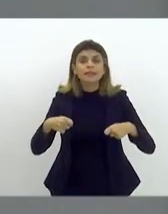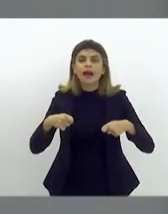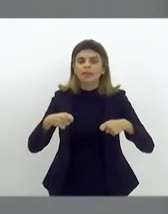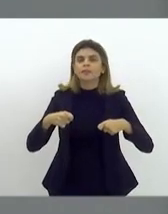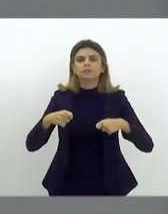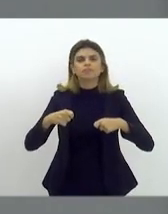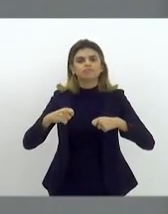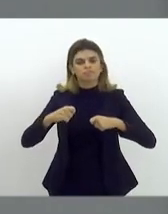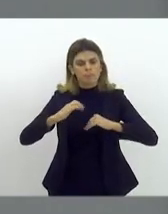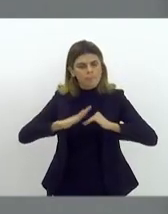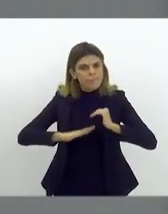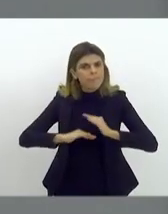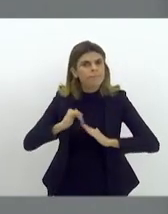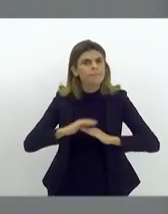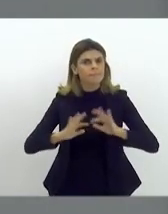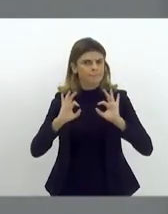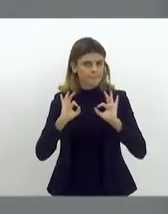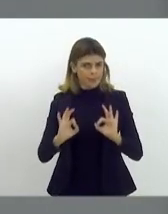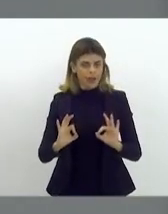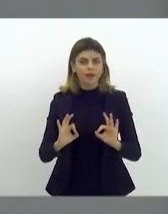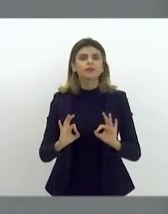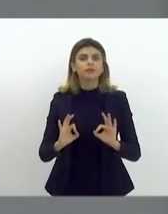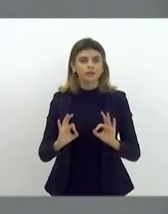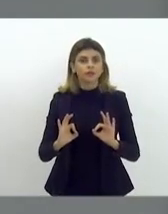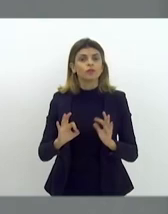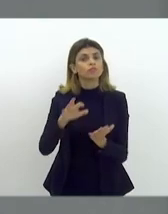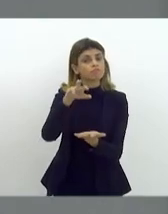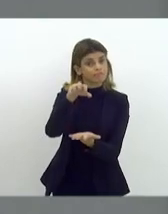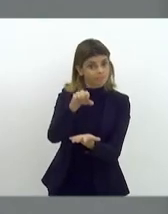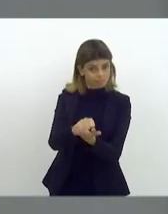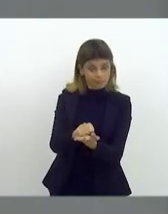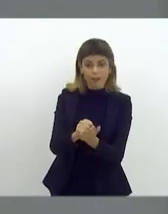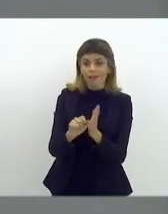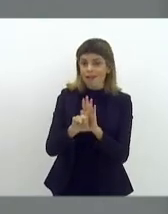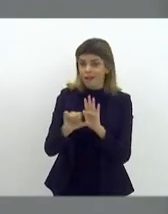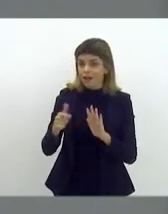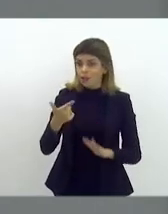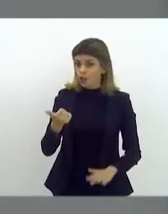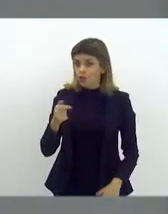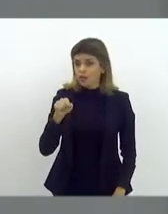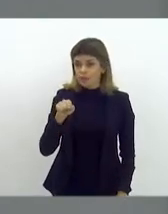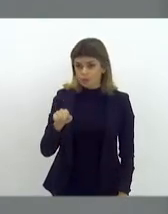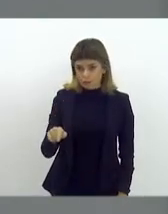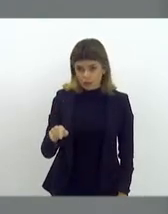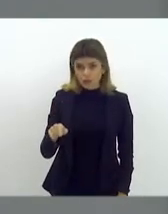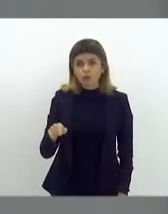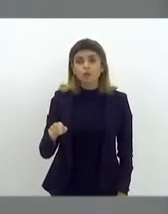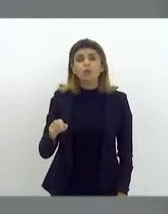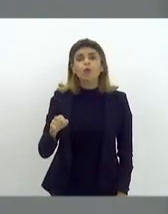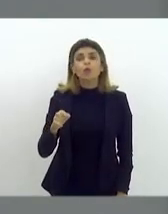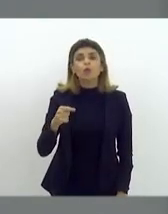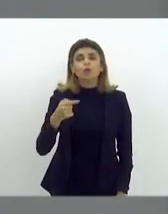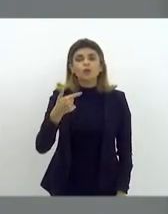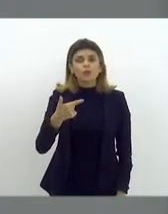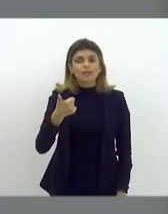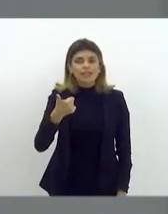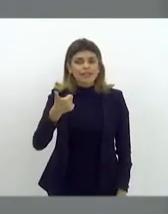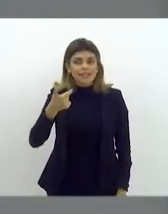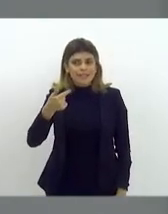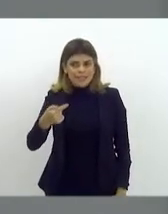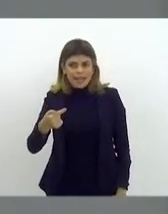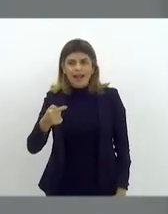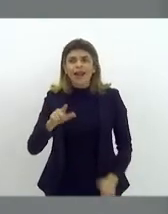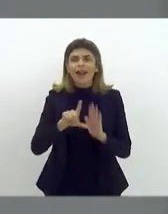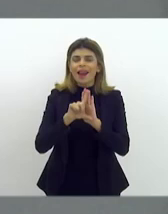então ele foi tipificado a partir da lei 12.737 de 2012 que foi conhecida como